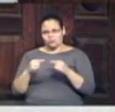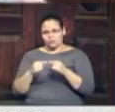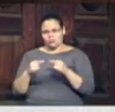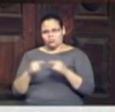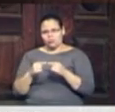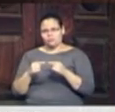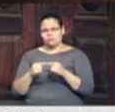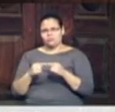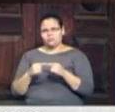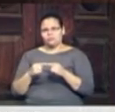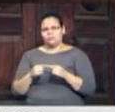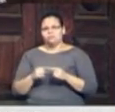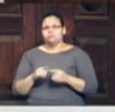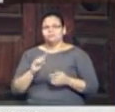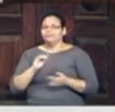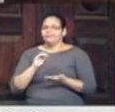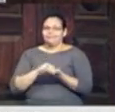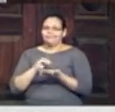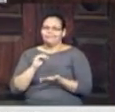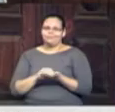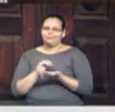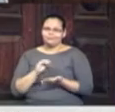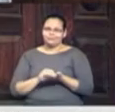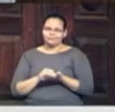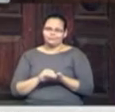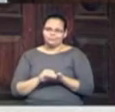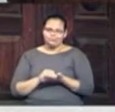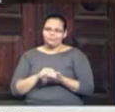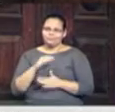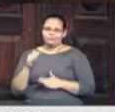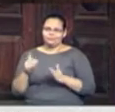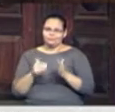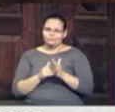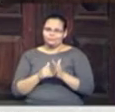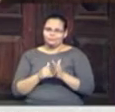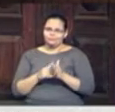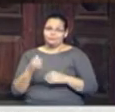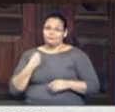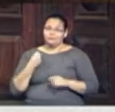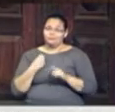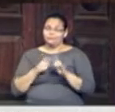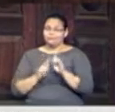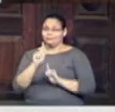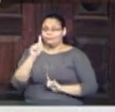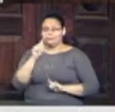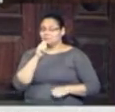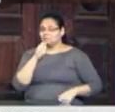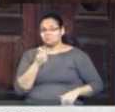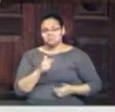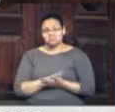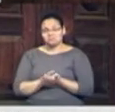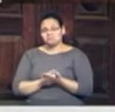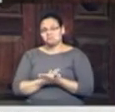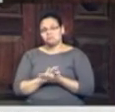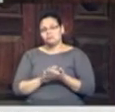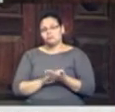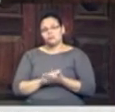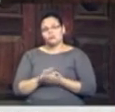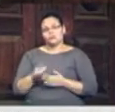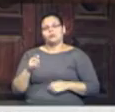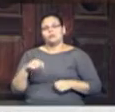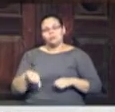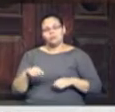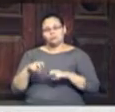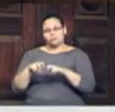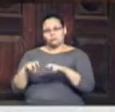único. Ausência total de números. Ainda há pouco em plenário, um